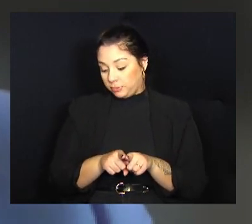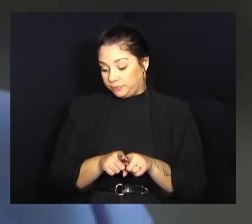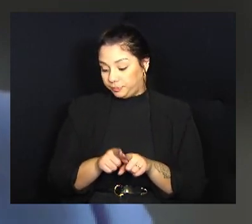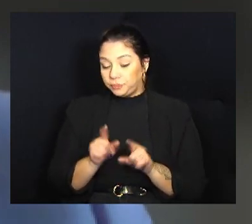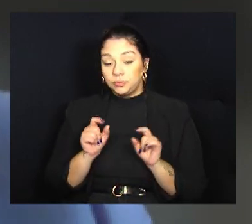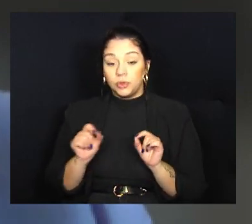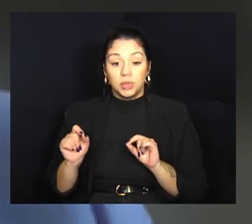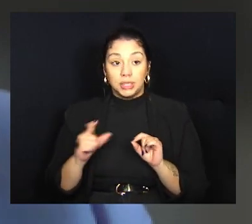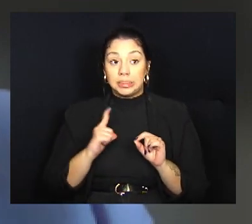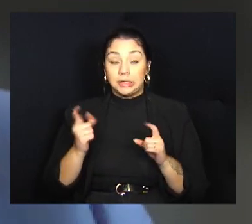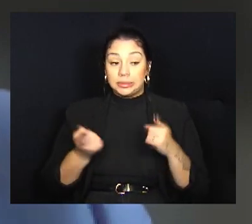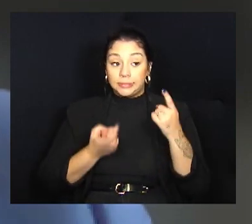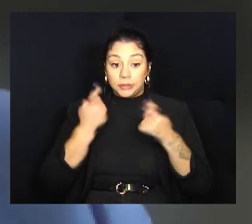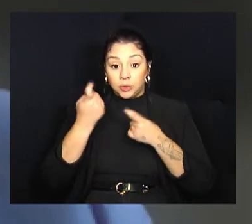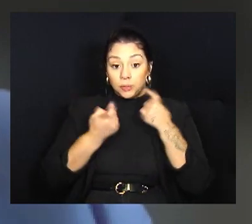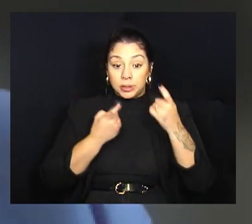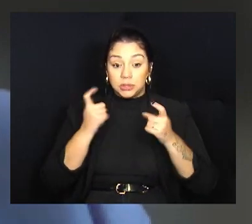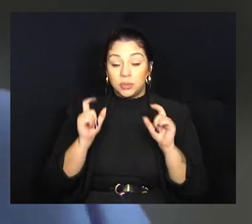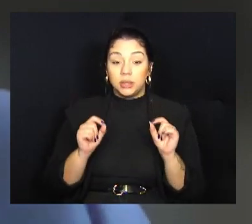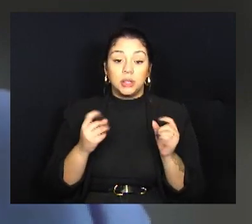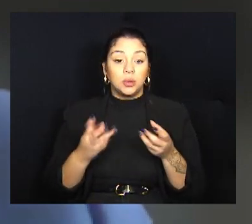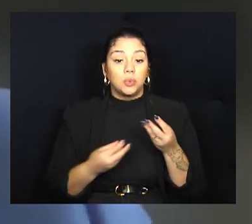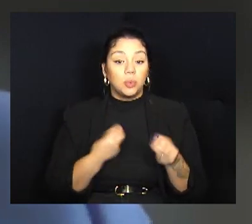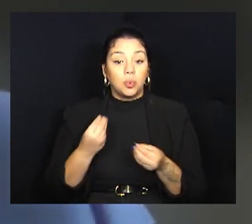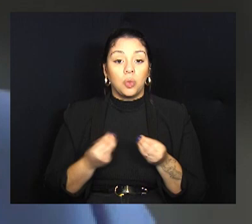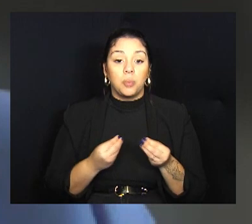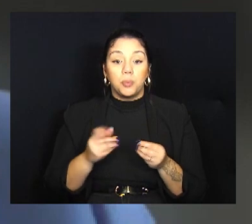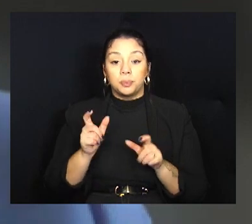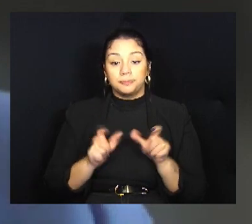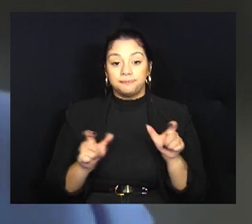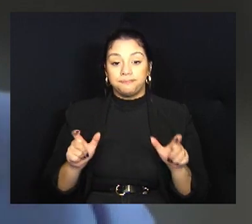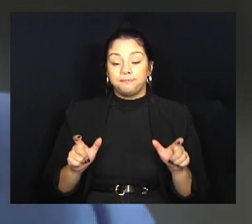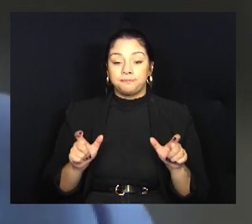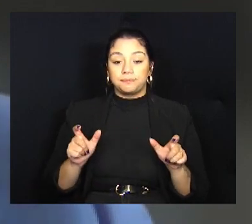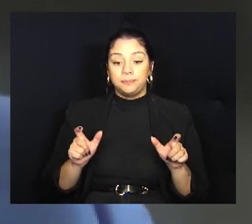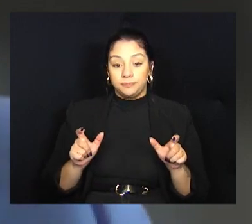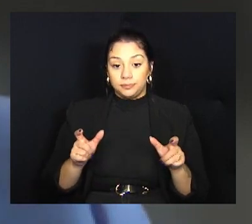abre preocupação no final é como ficará para o consumidor final, já que